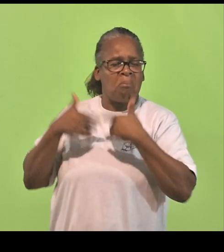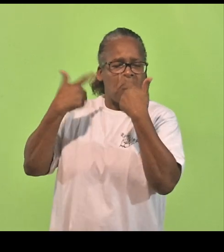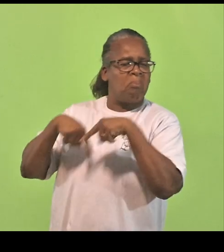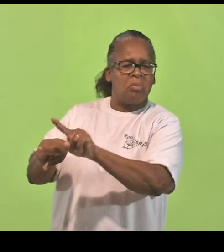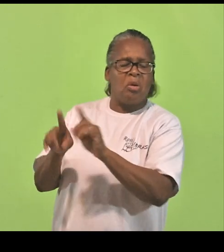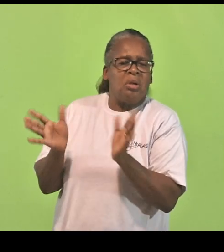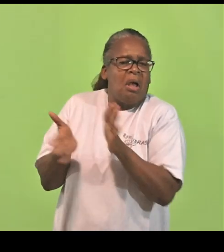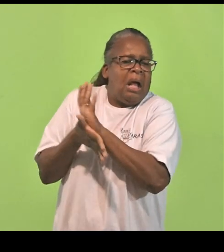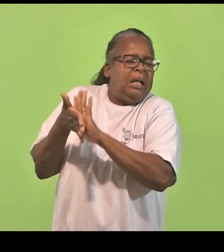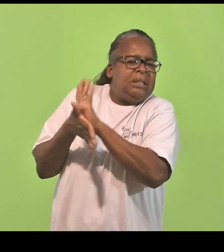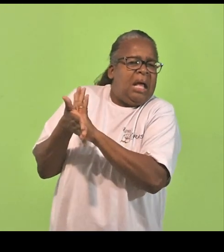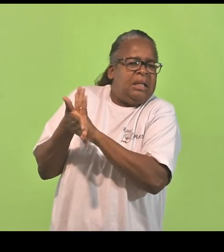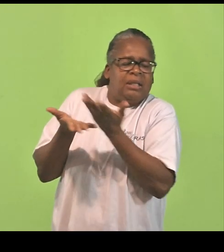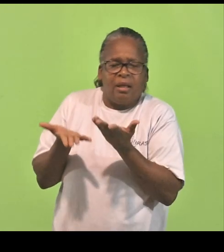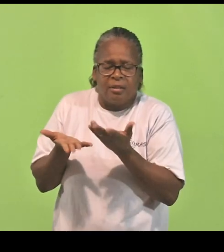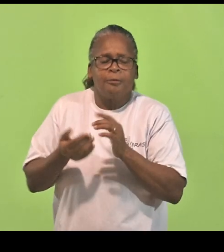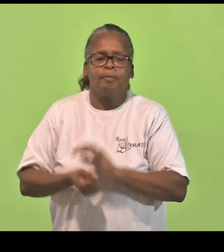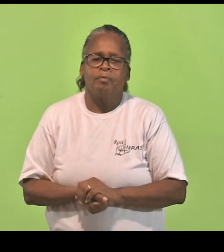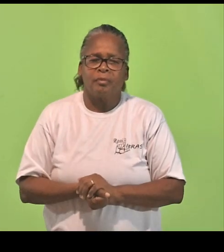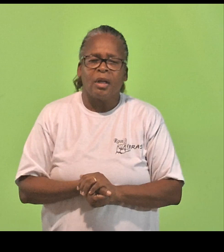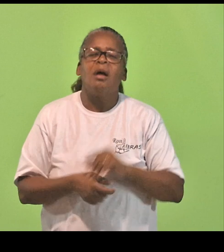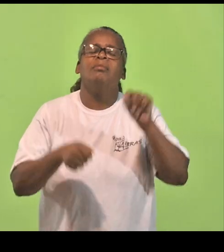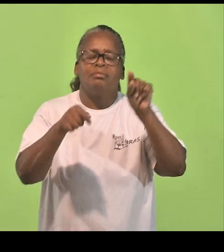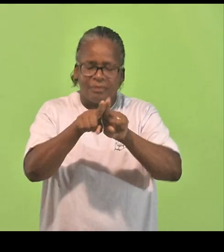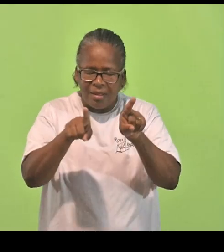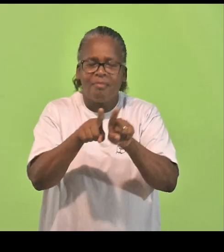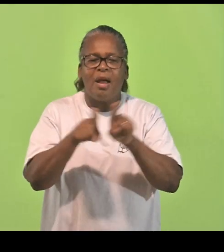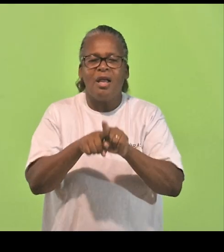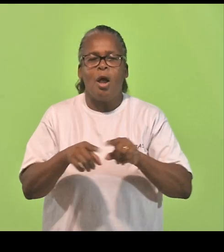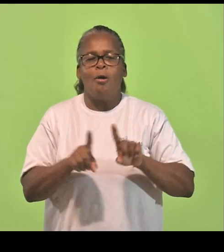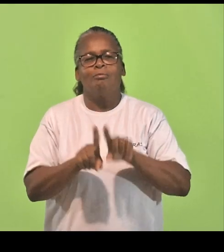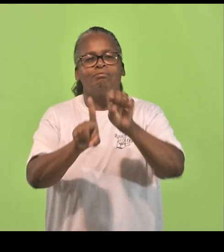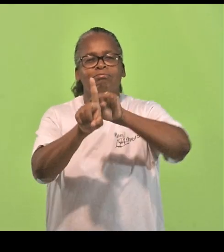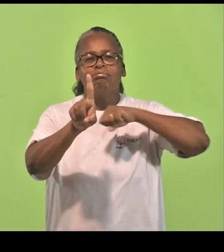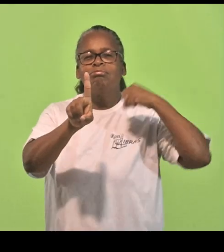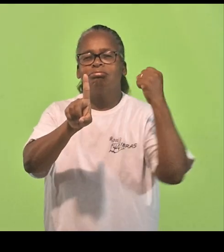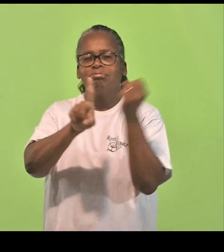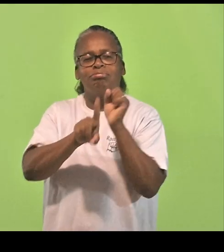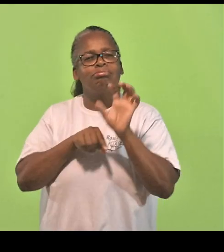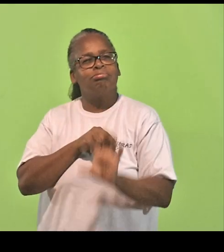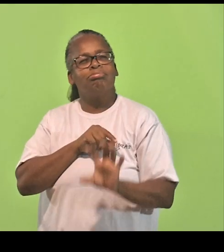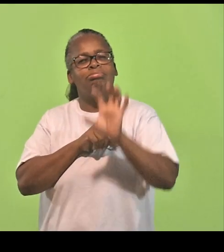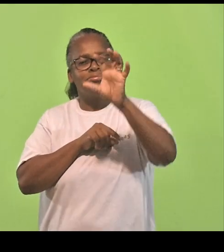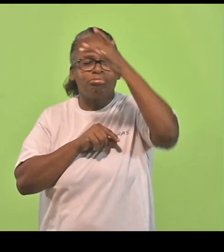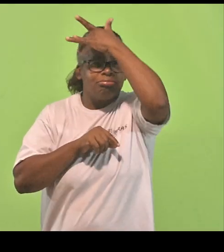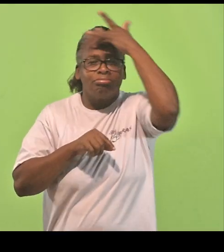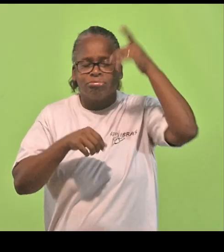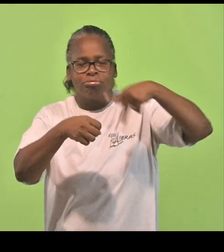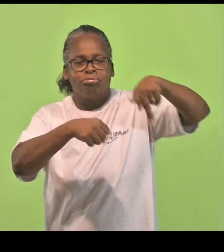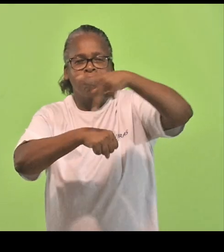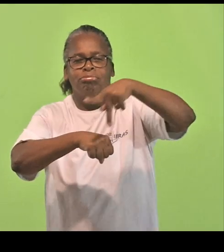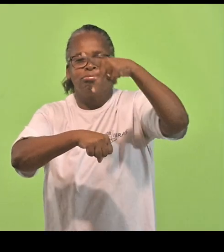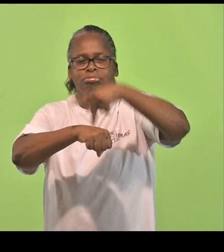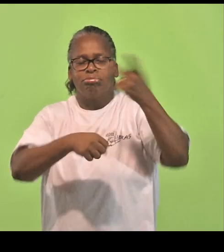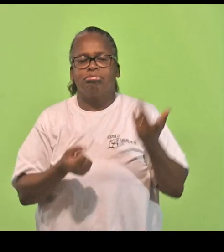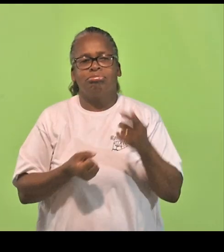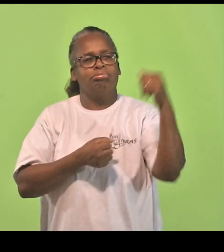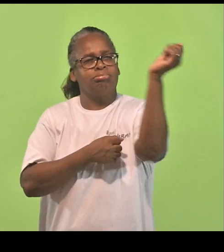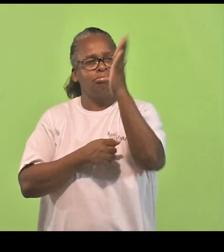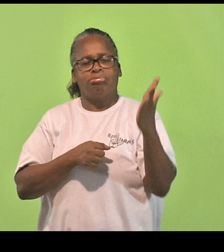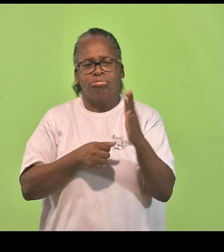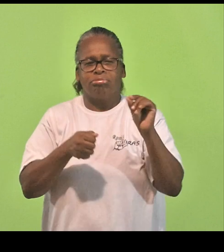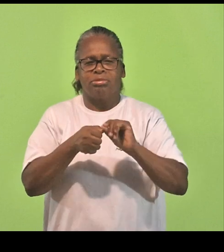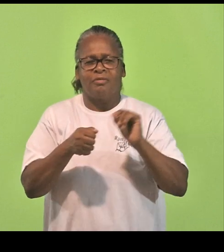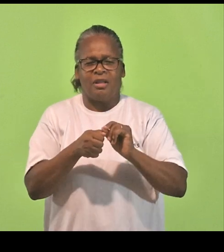na obra inserem frases como Estado laico moralista, Estado impune, Grande farsa sem Salvador, além de grafar a